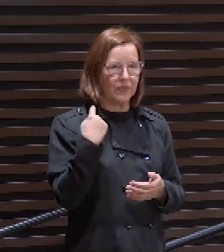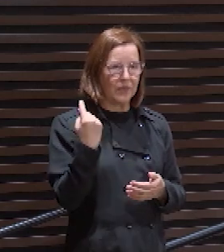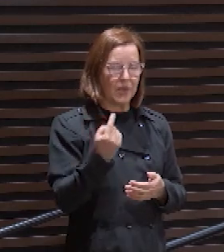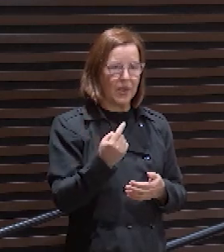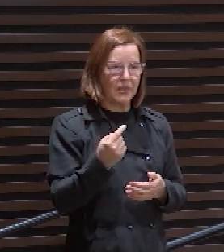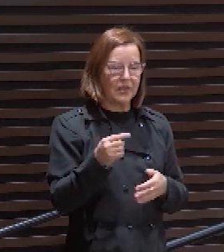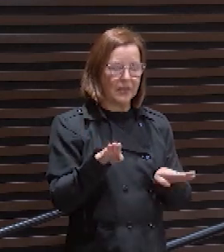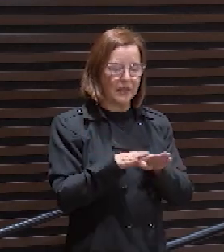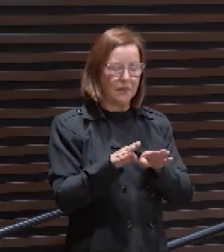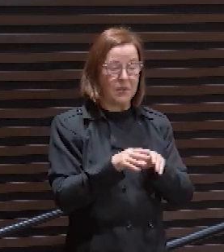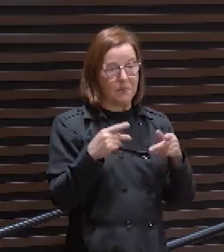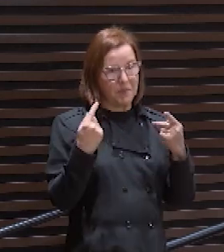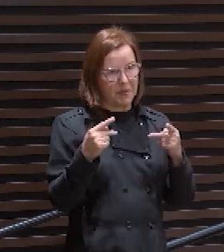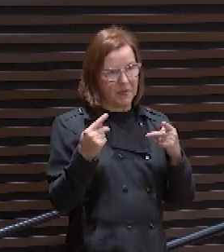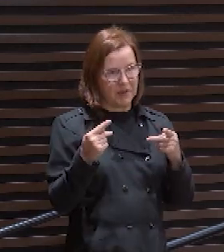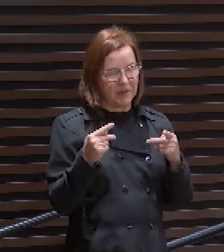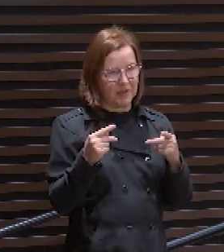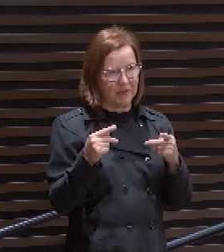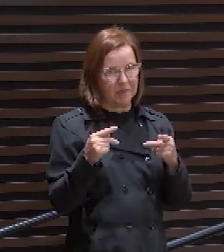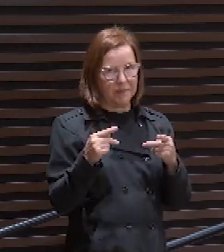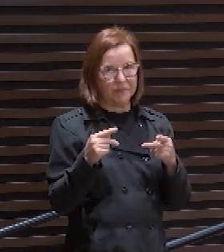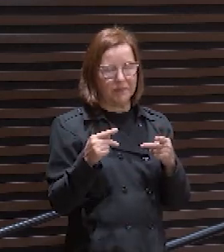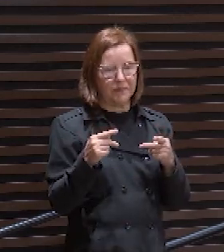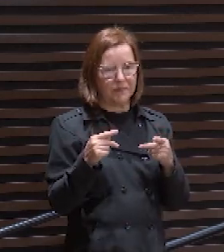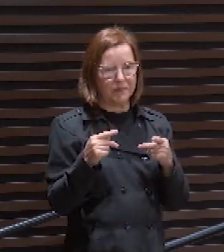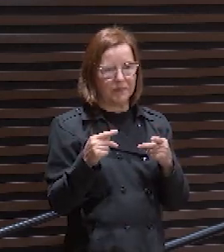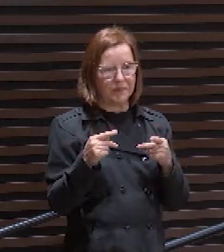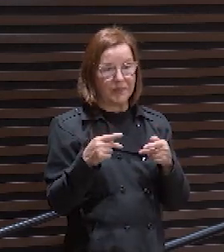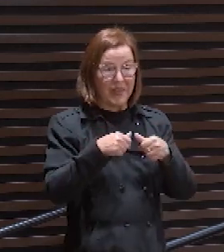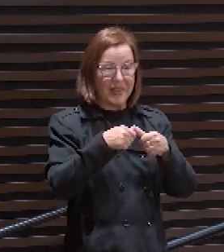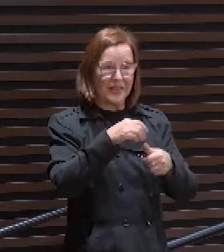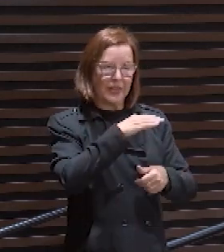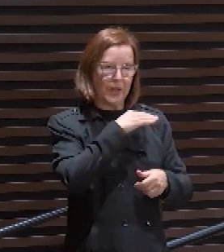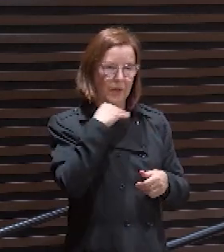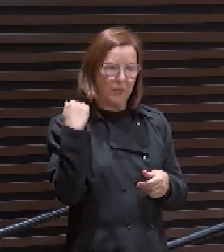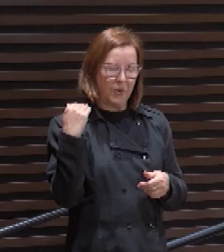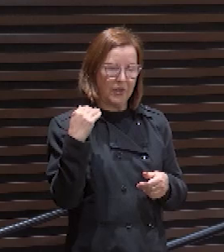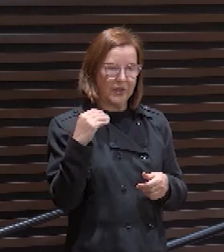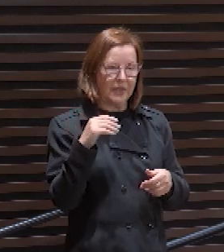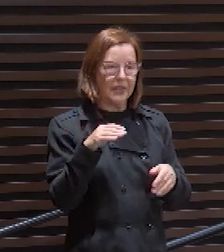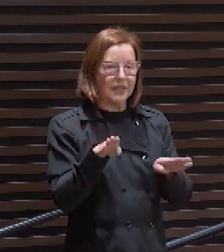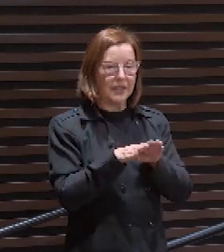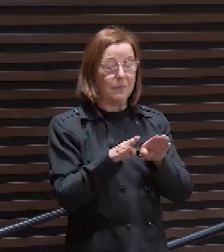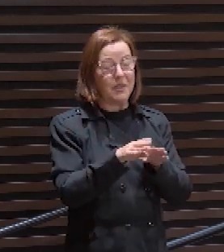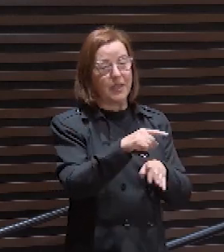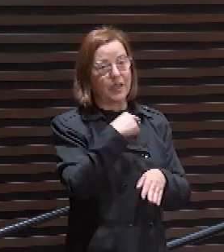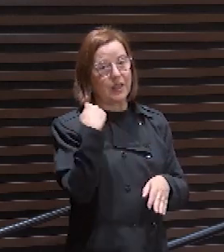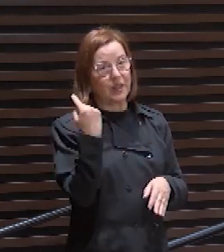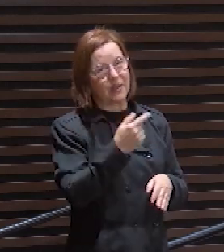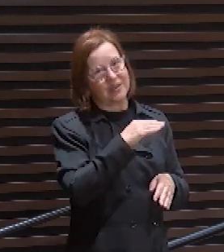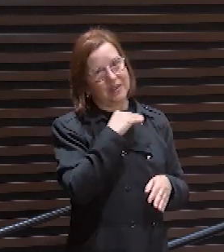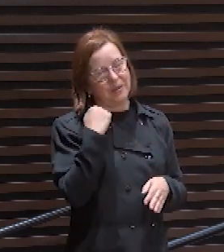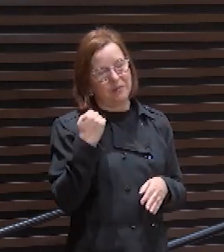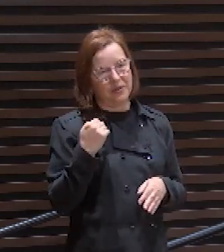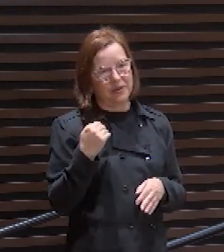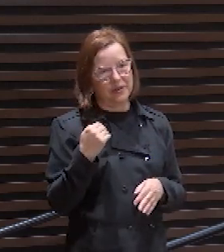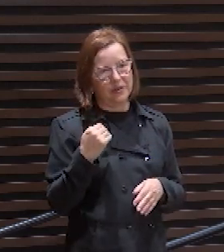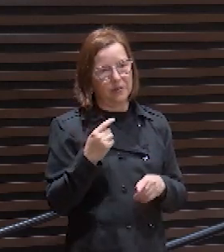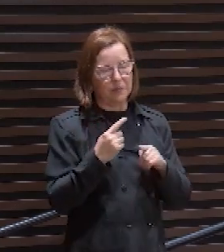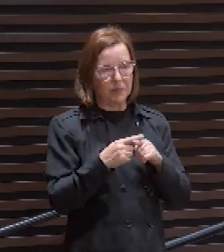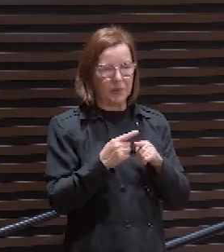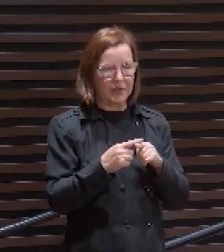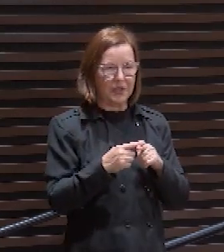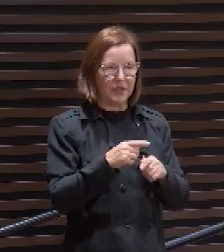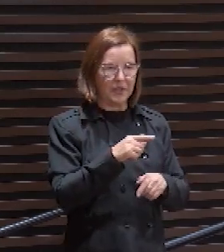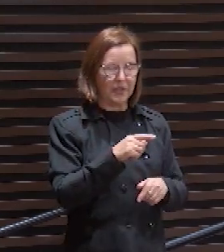porque é bíblico, sobre como que essa morte, ela foi nossa morte também. De tal forma que morremos juntamente com